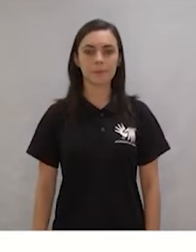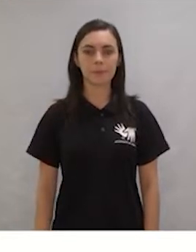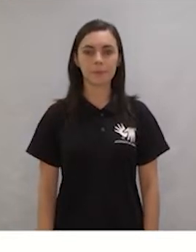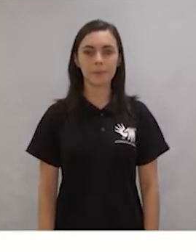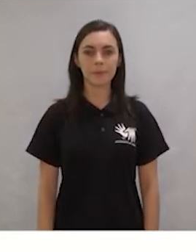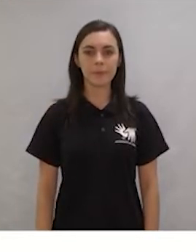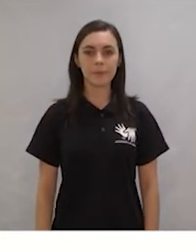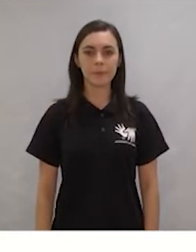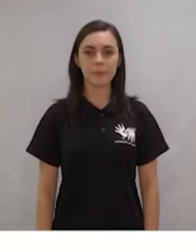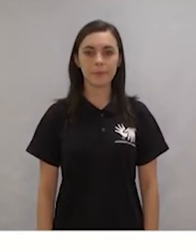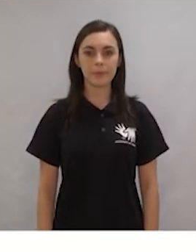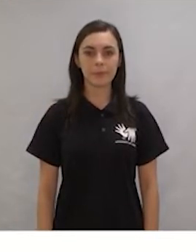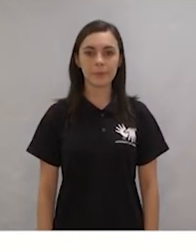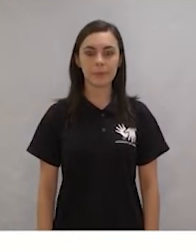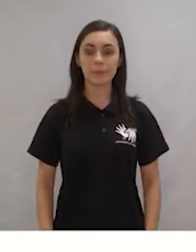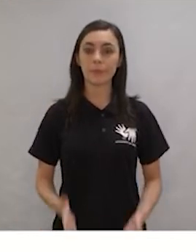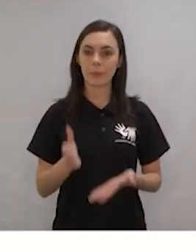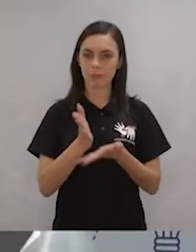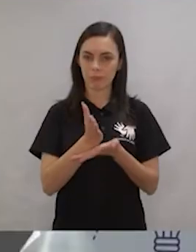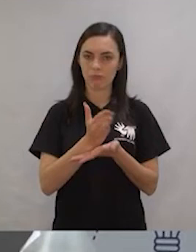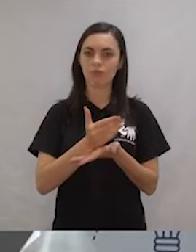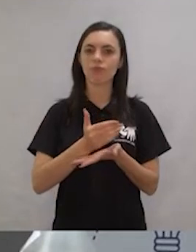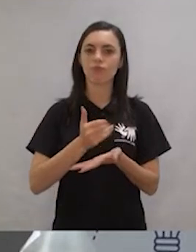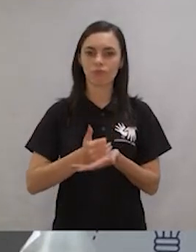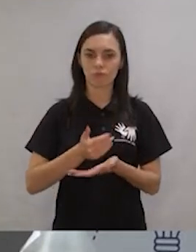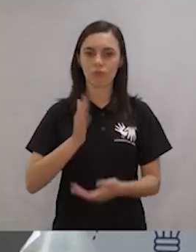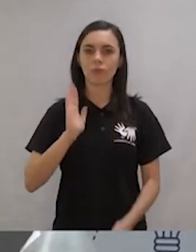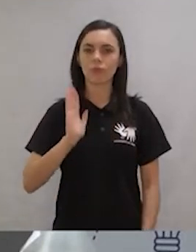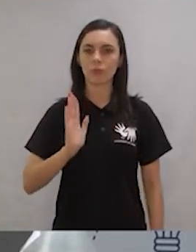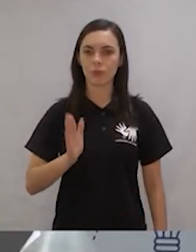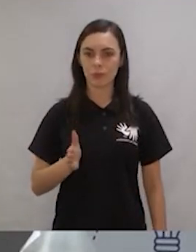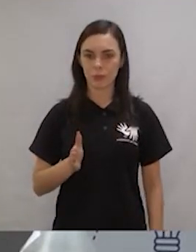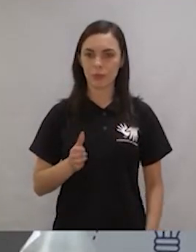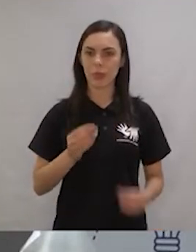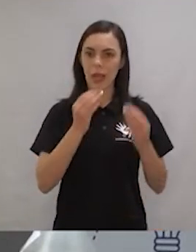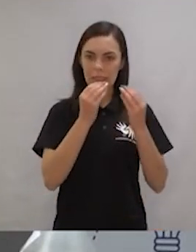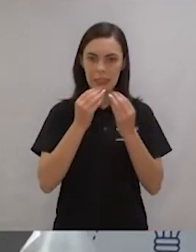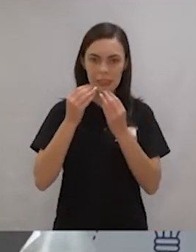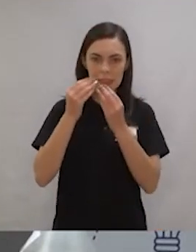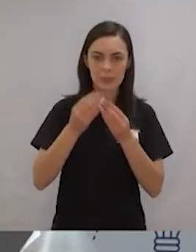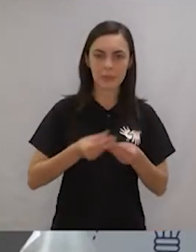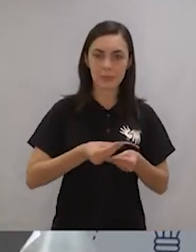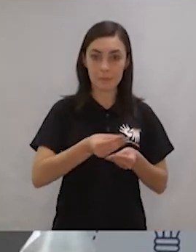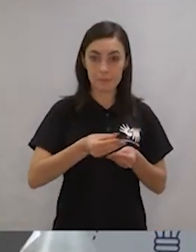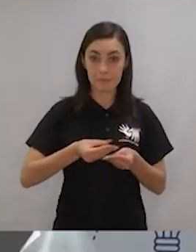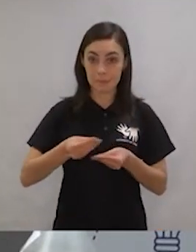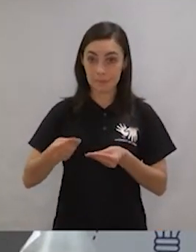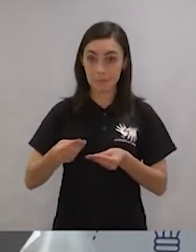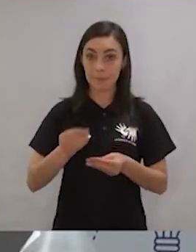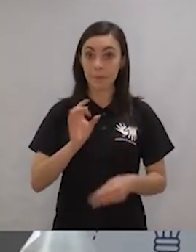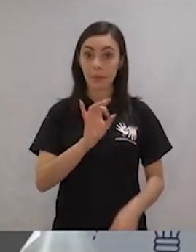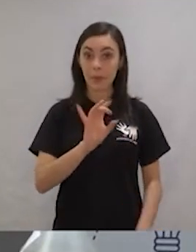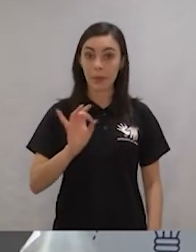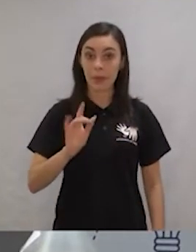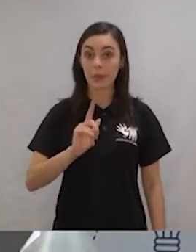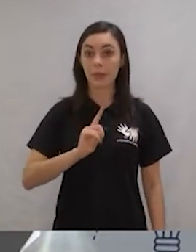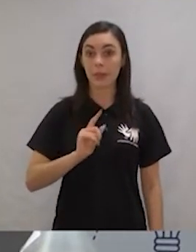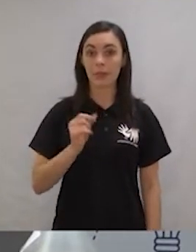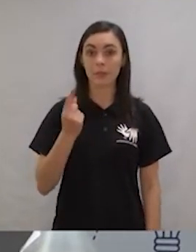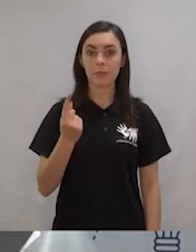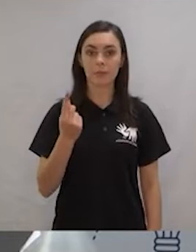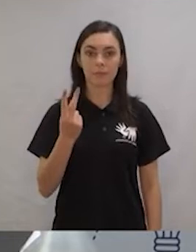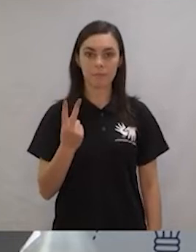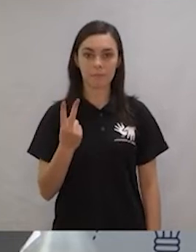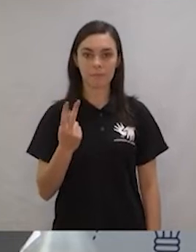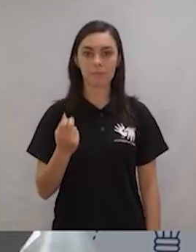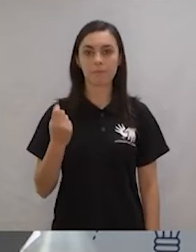1, 2, 3, 4. Então, repartir, distribuir as melancias. Então, em cada uma ficou